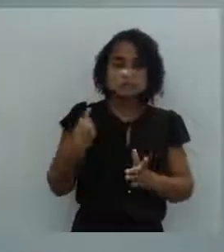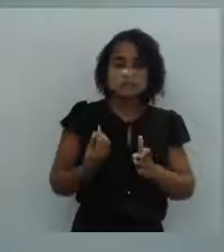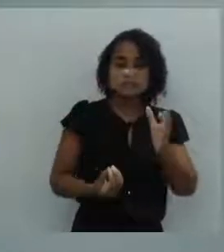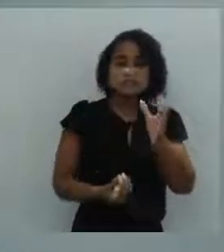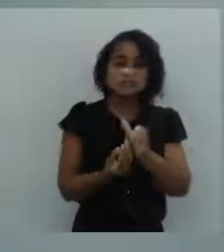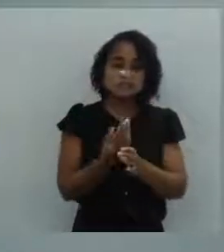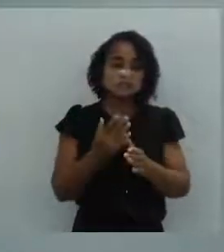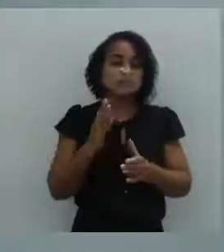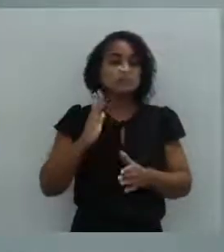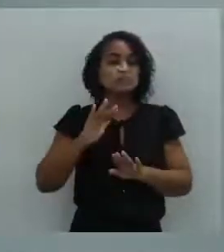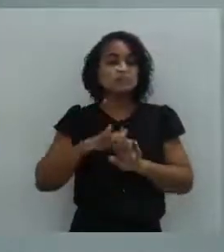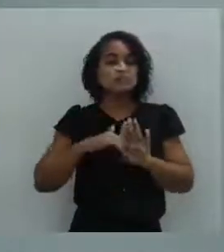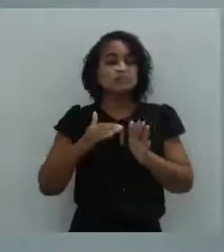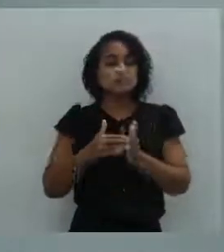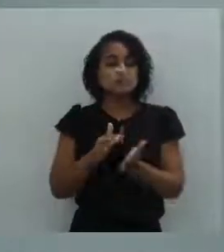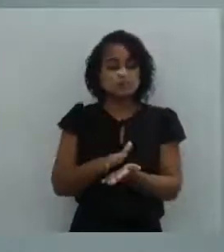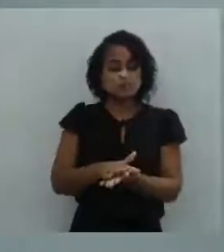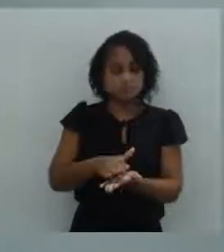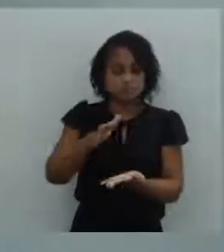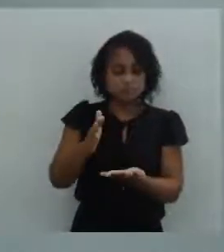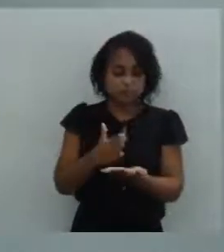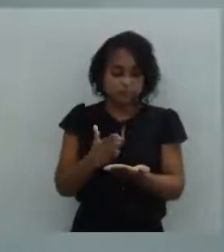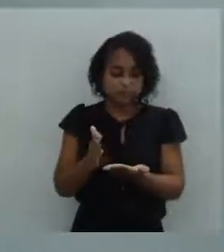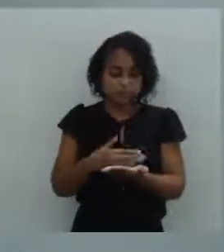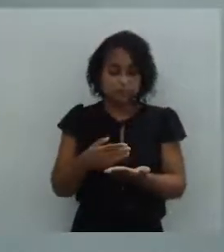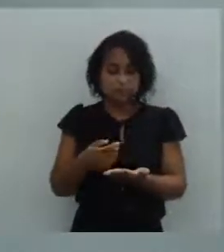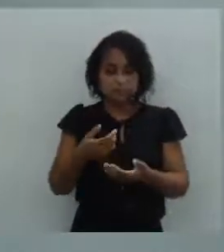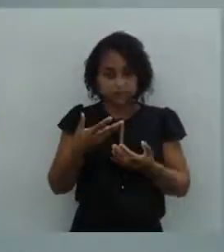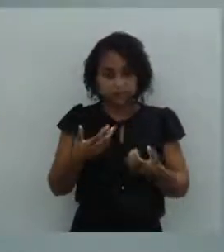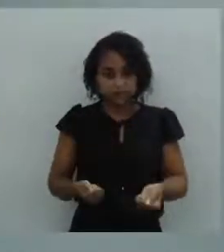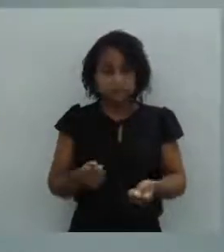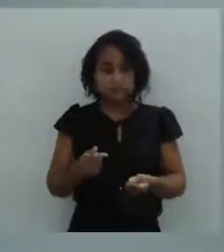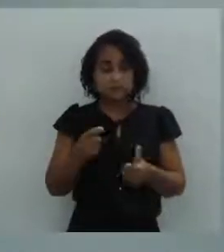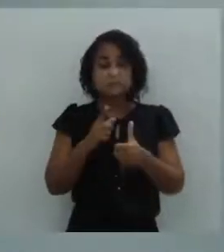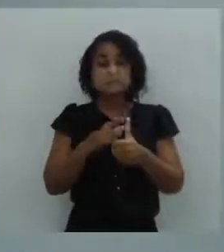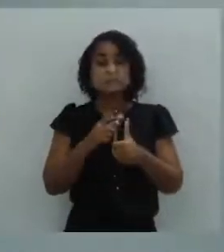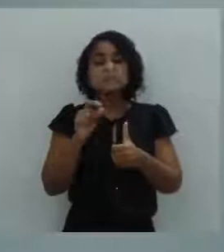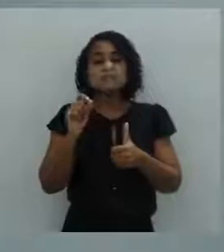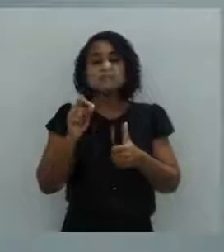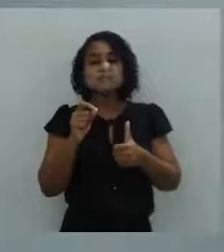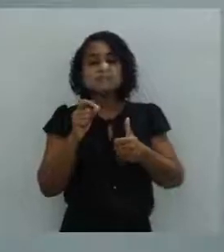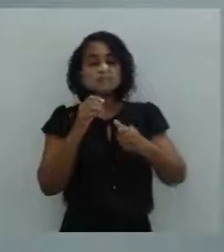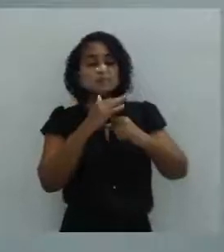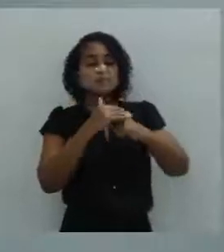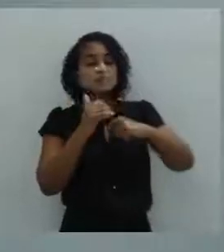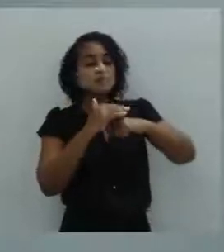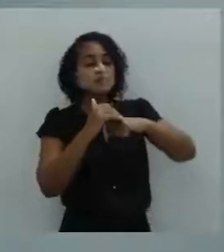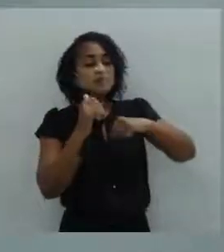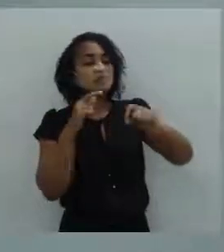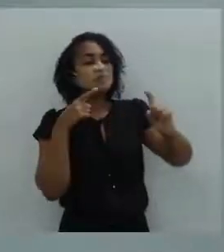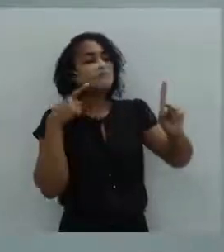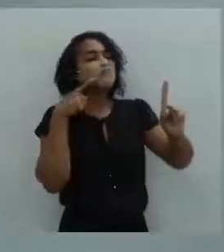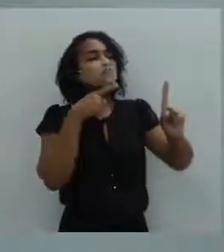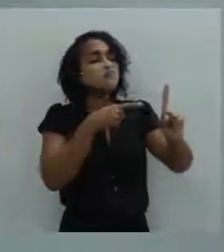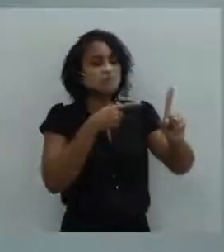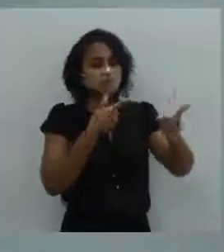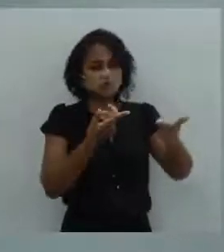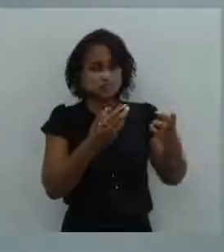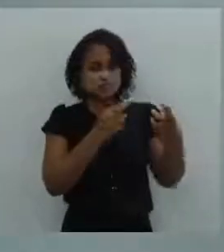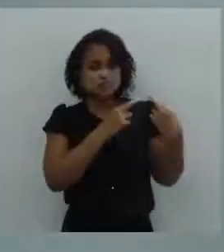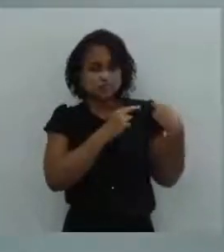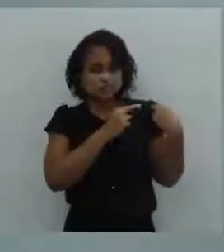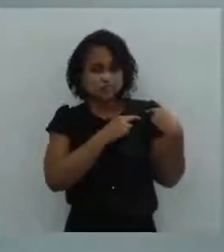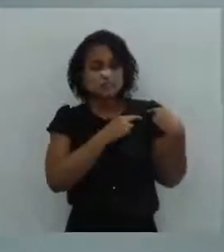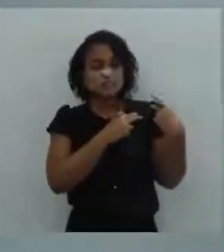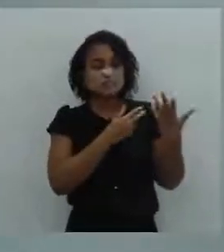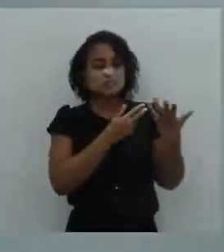produzir. Todo mundo com o caderno em mãos, vamos embora. Primeira coisa é o vocativo, a pessoa para quem eu vou me